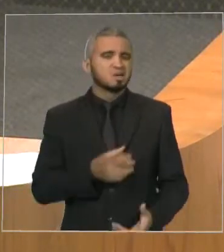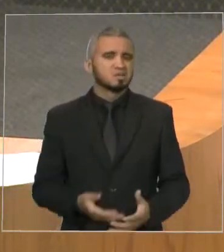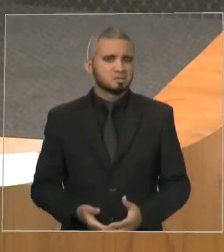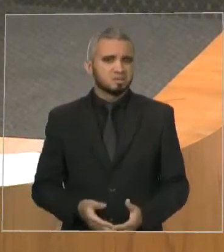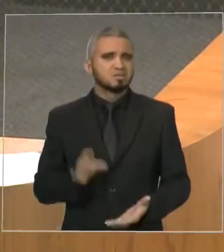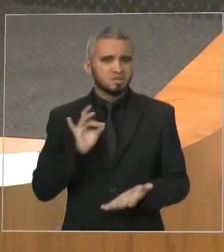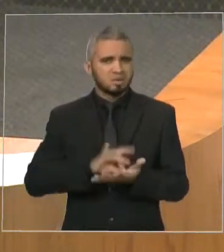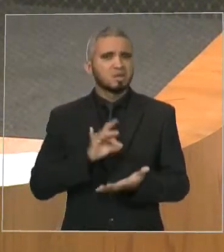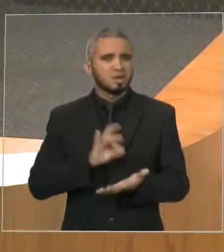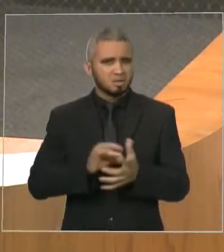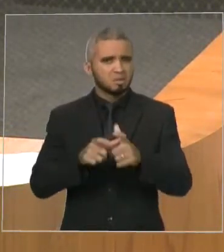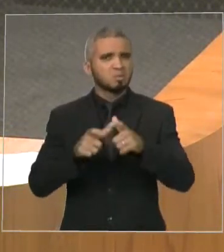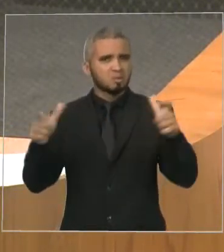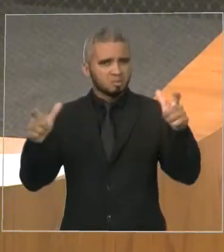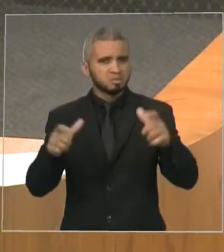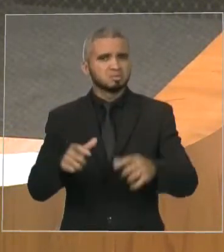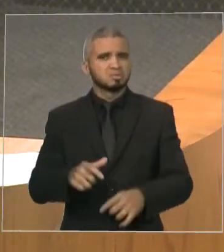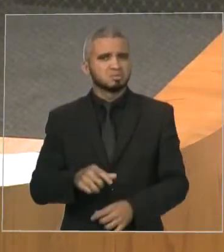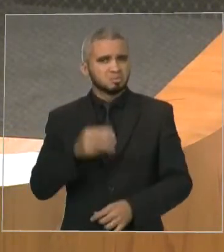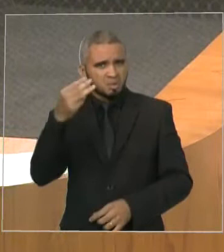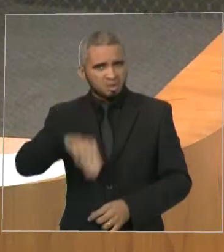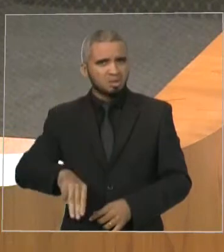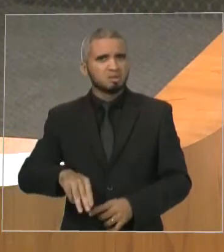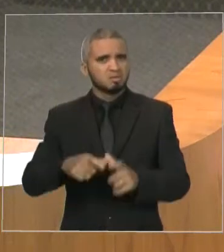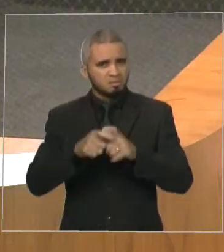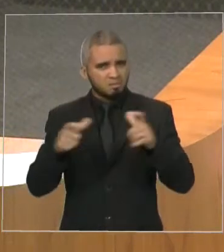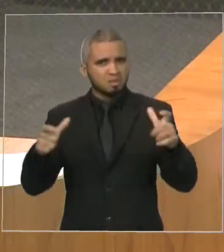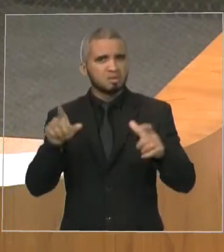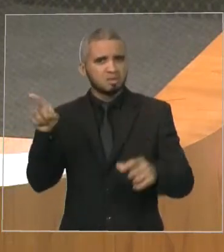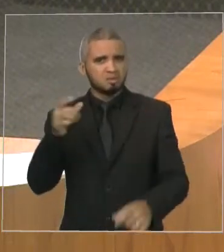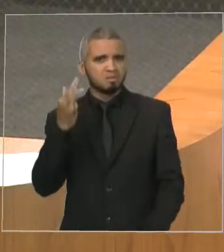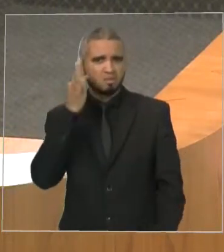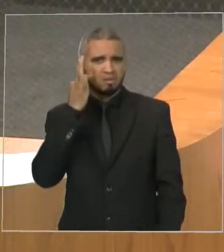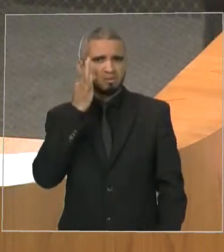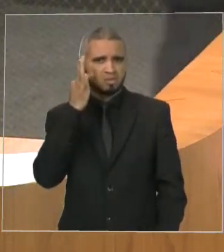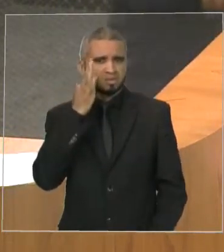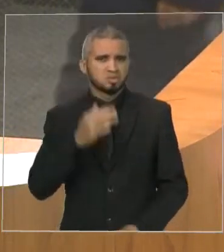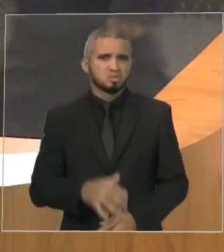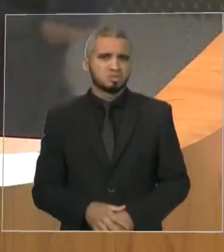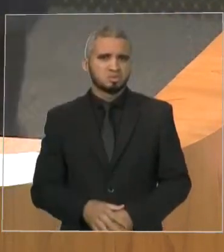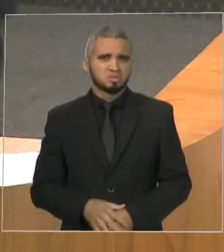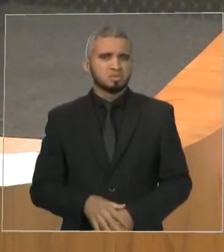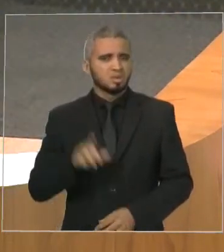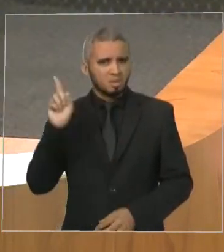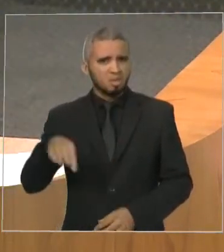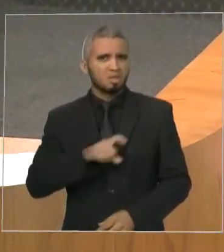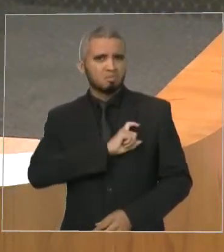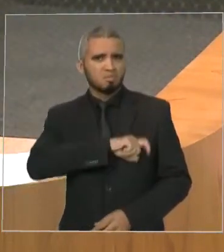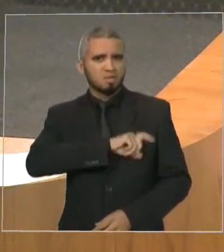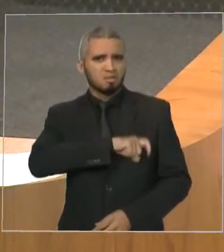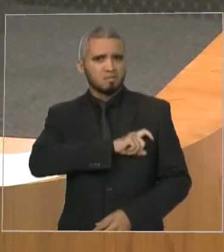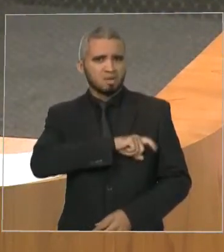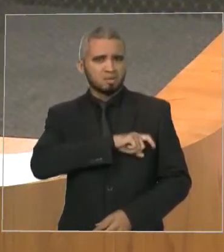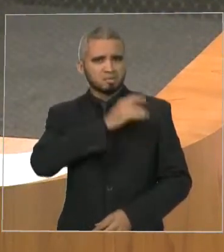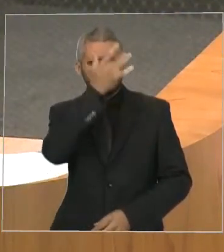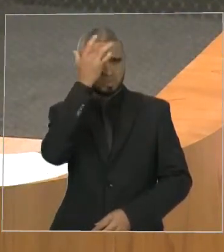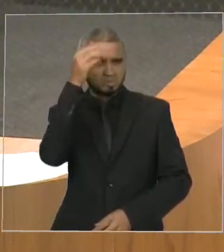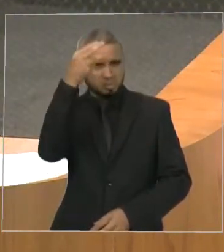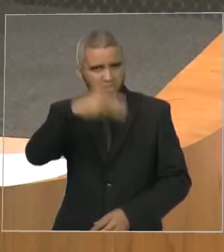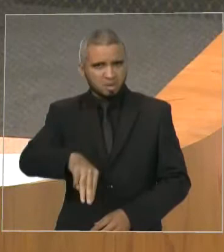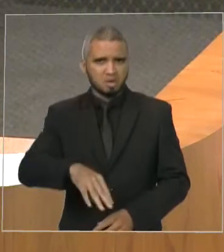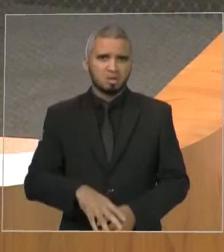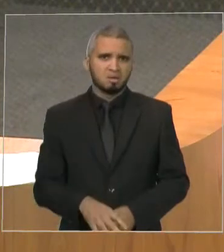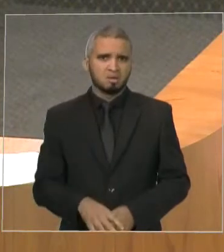maranhenses. Isso que Flávio Dino fez com milhares de maranhenses, que